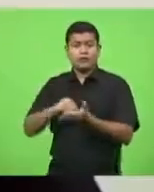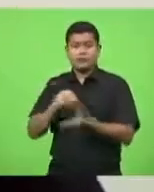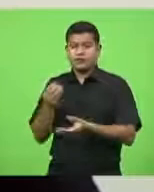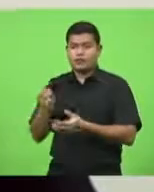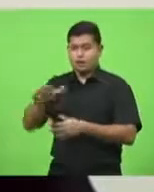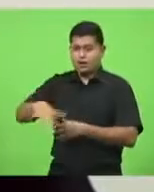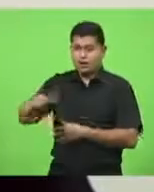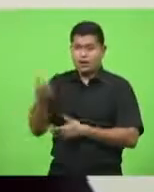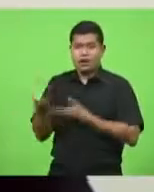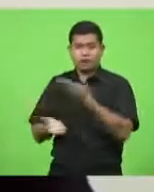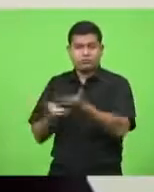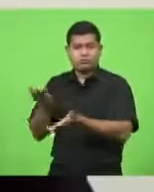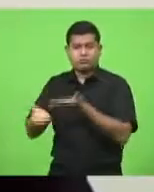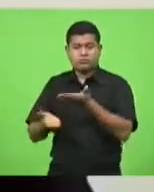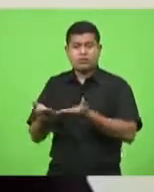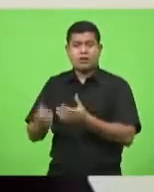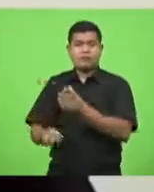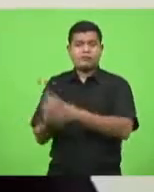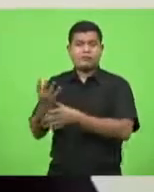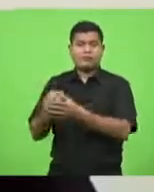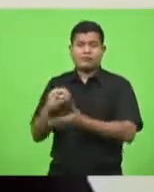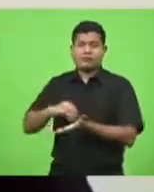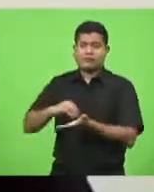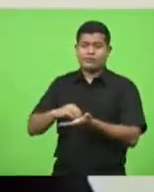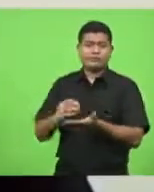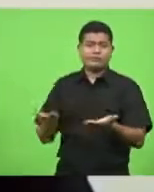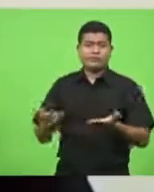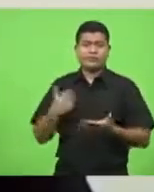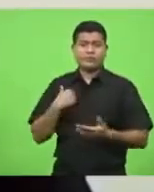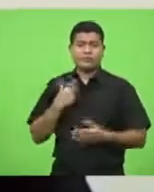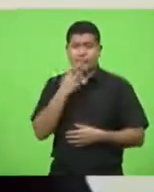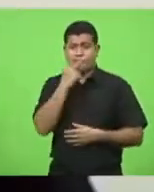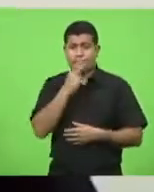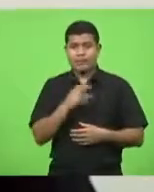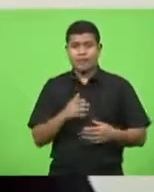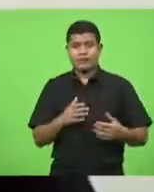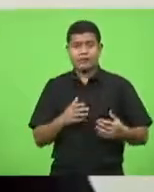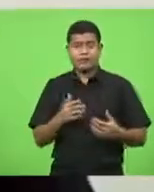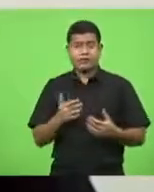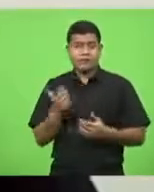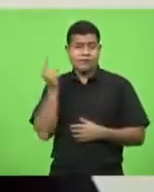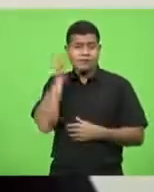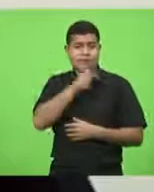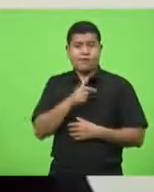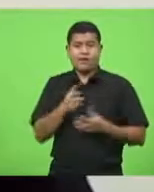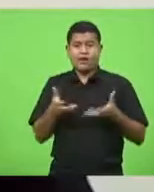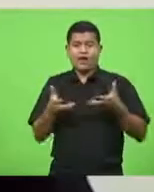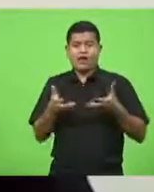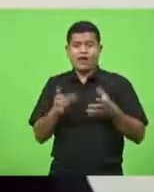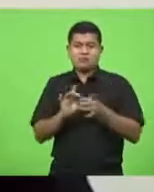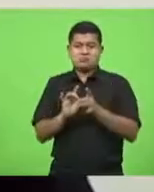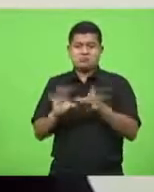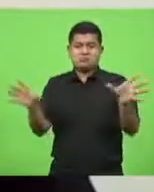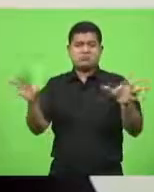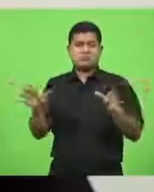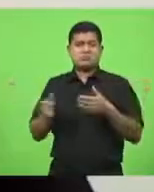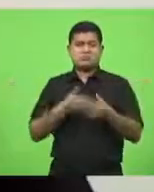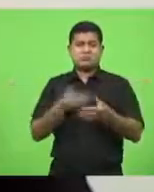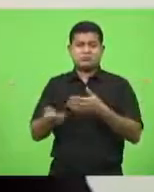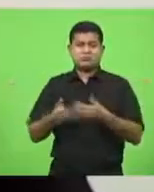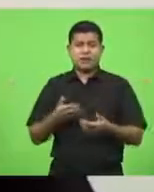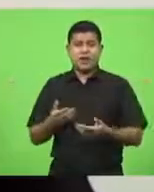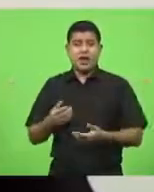governo dando espaço para o inimigo avançar, promovendo uma combinação caótica de falta de rigor